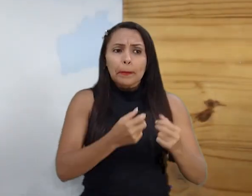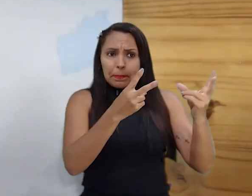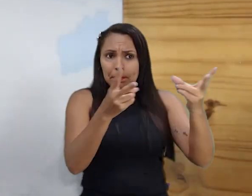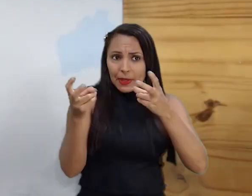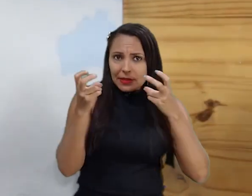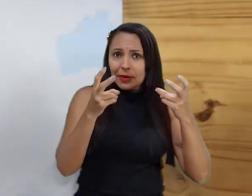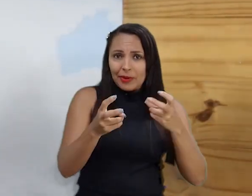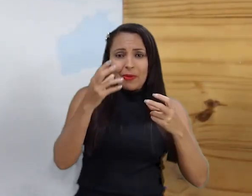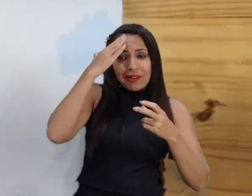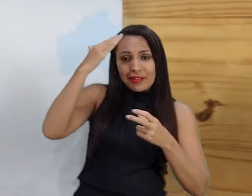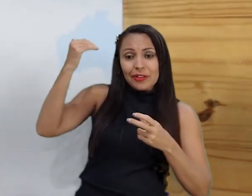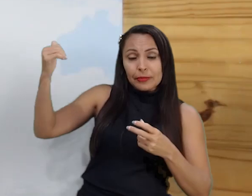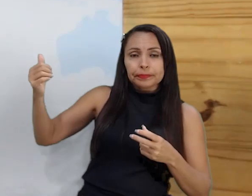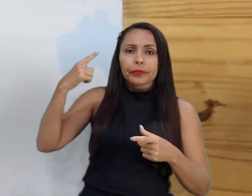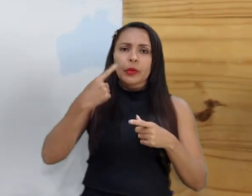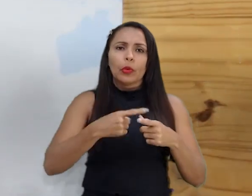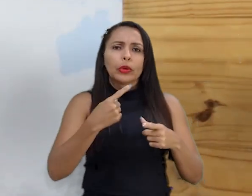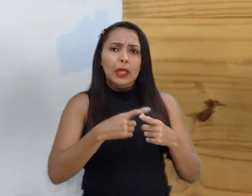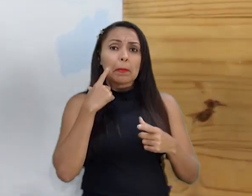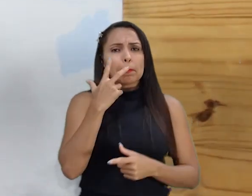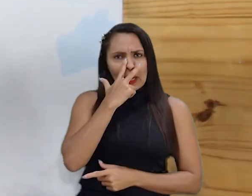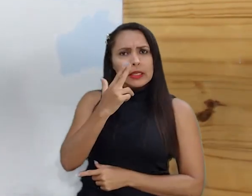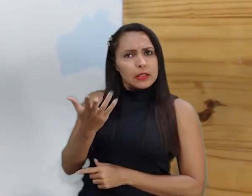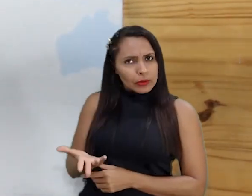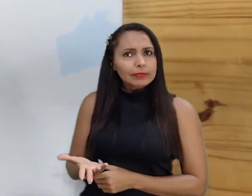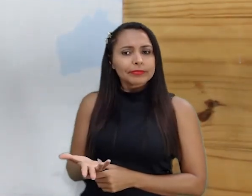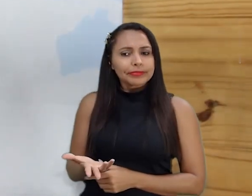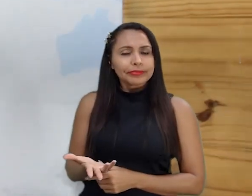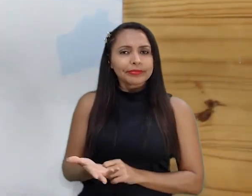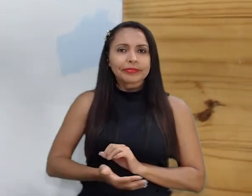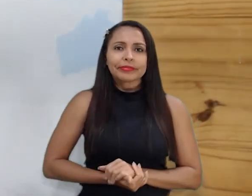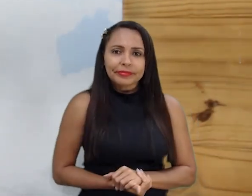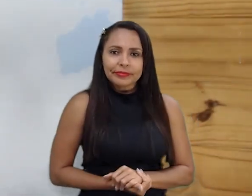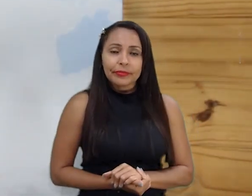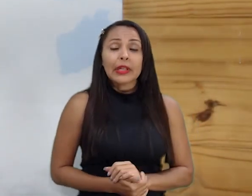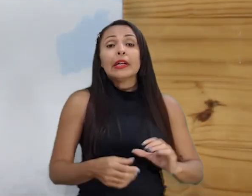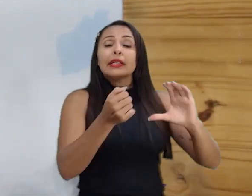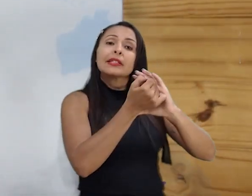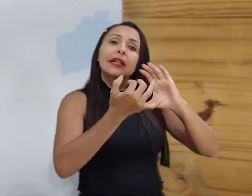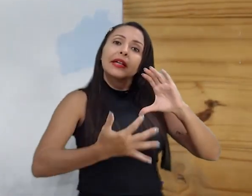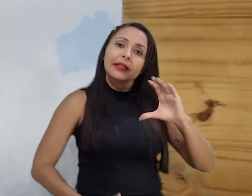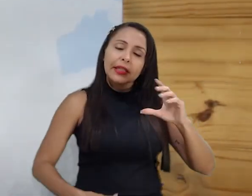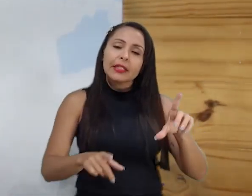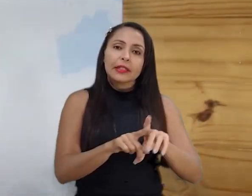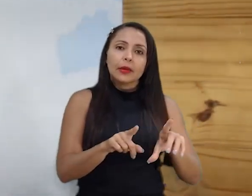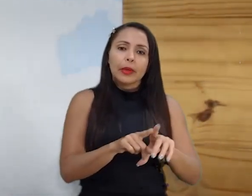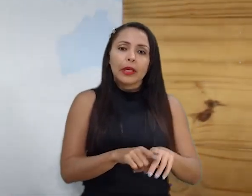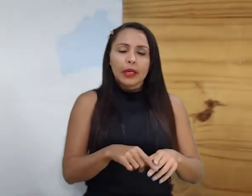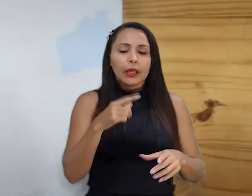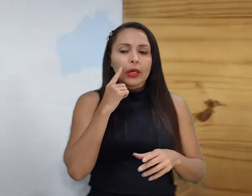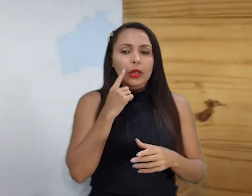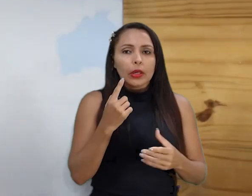identificar quem é o artista, porque são muito parecidas. E essas características do distil ou